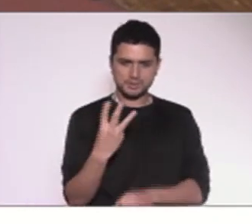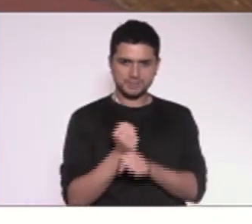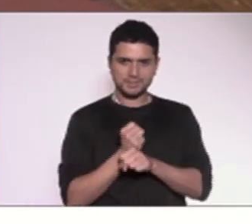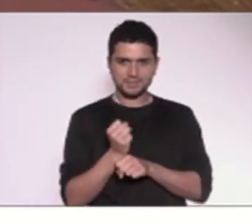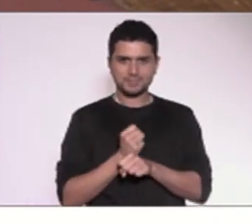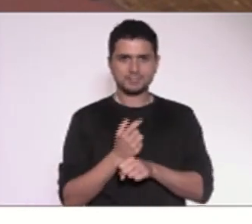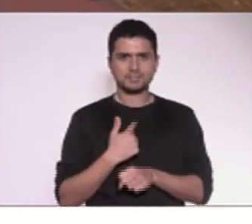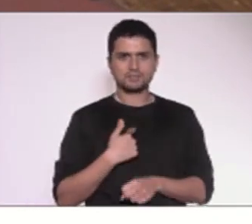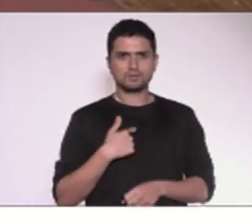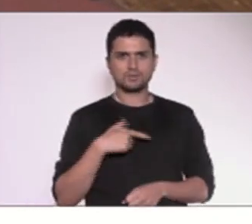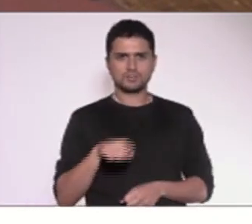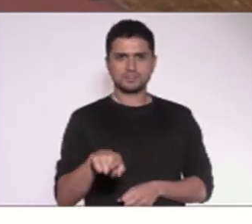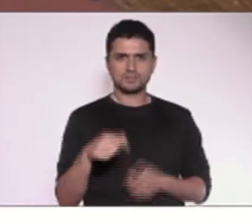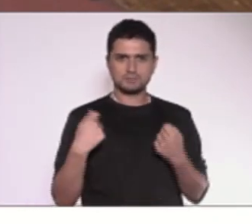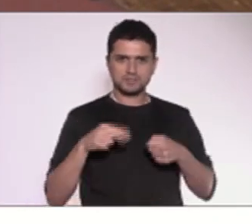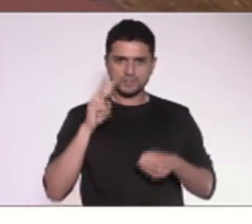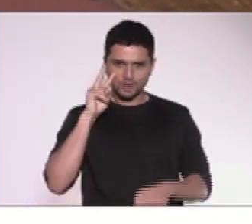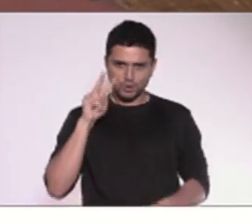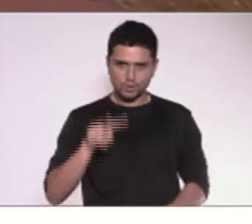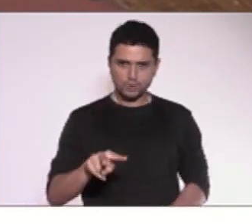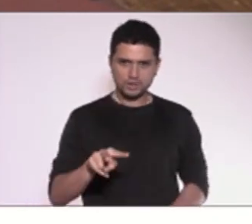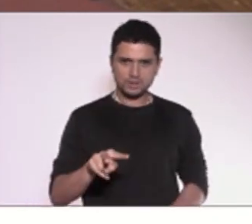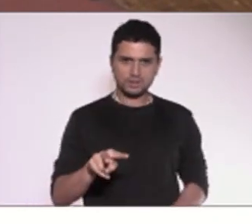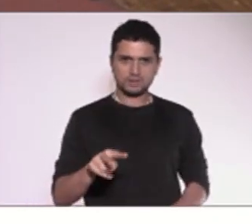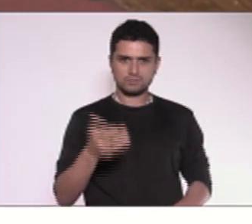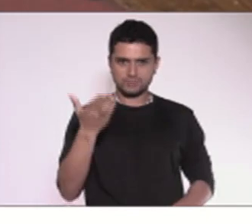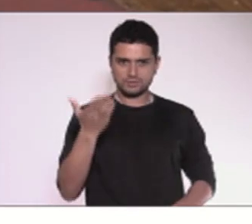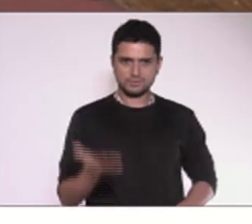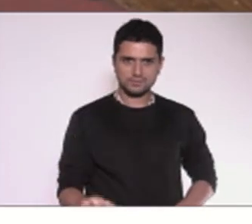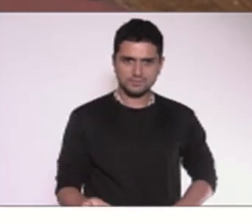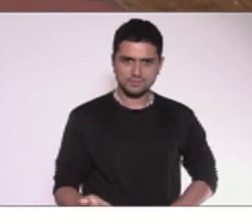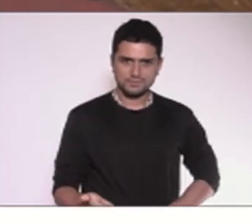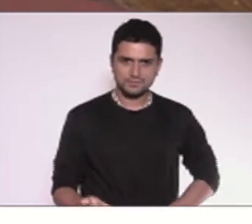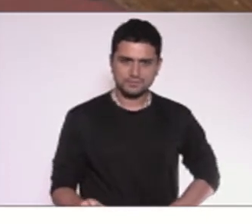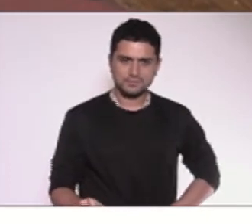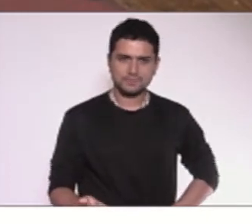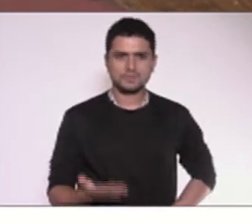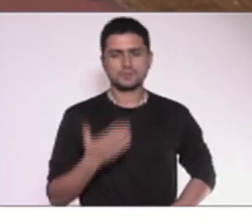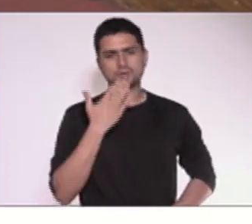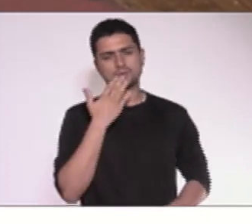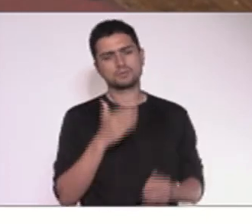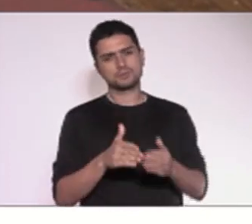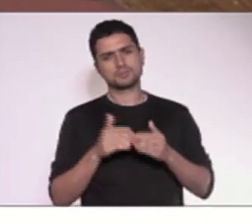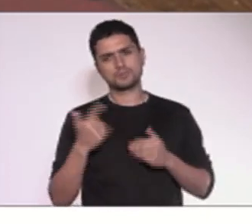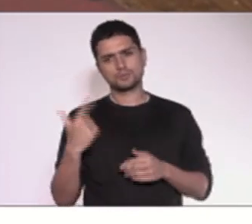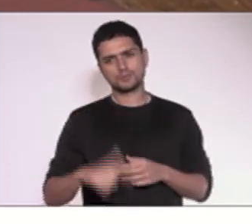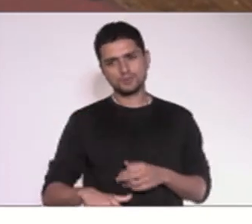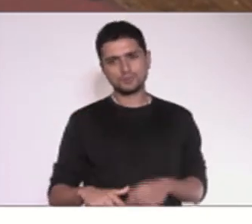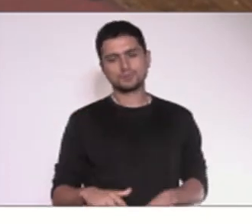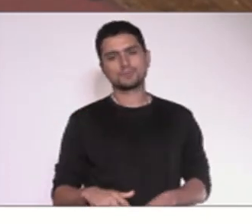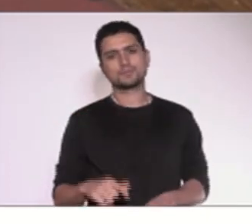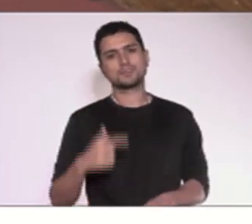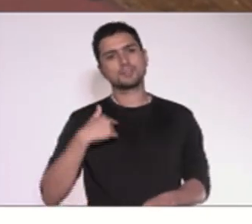pessoa que tem que se espelhar. Mais uma vez, por favor, eu sei que eu estou na casa do povo,